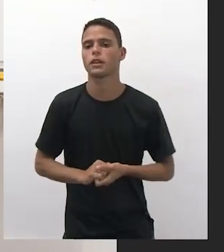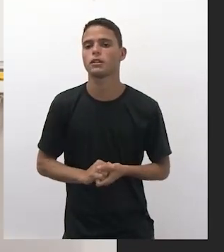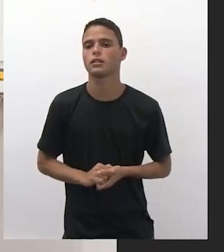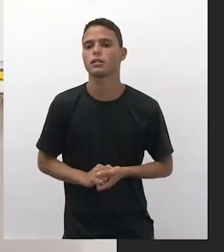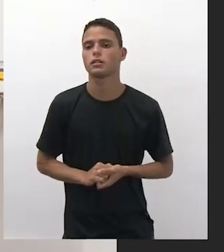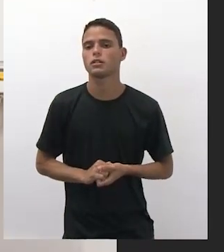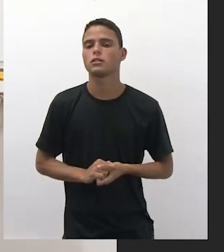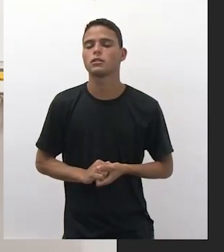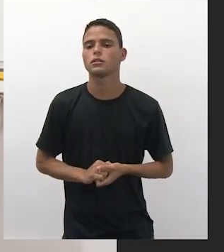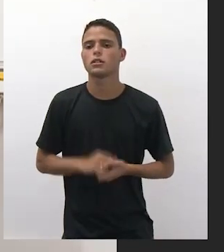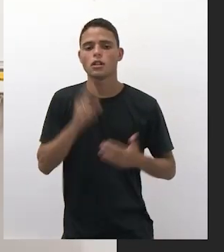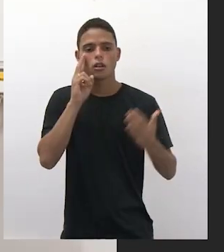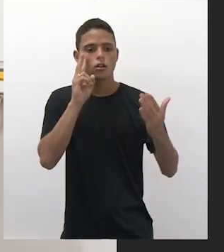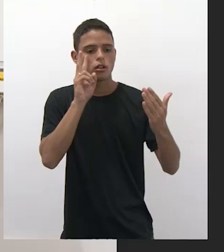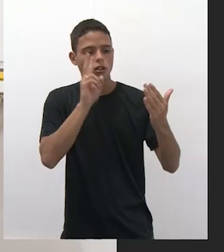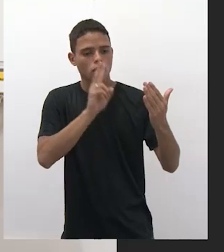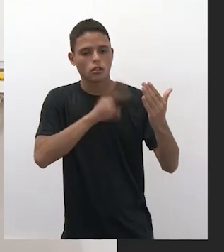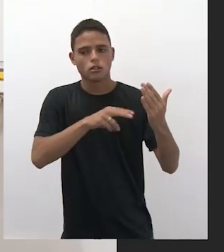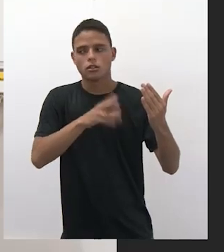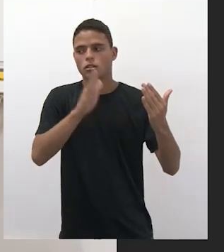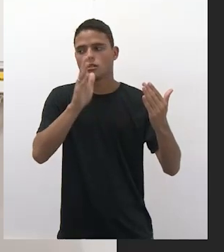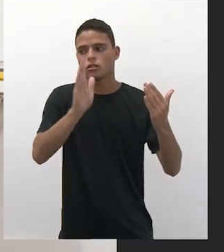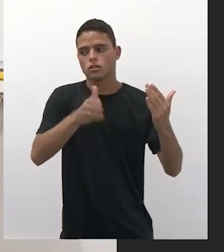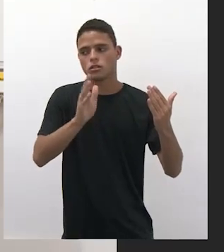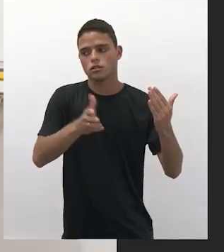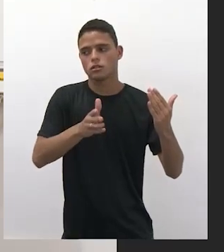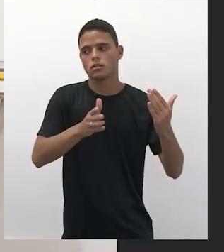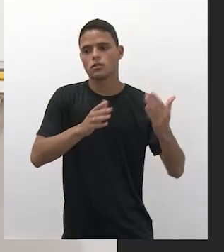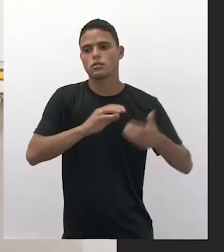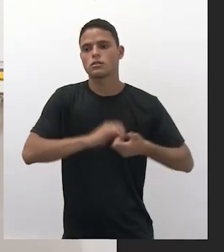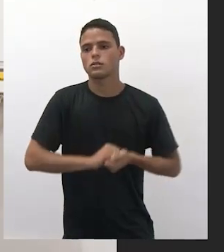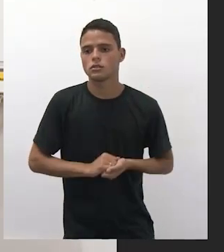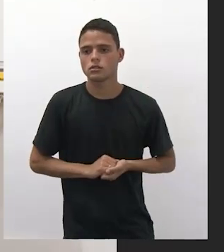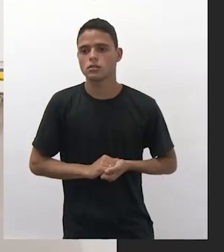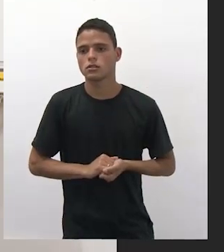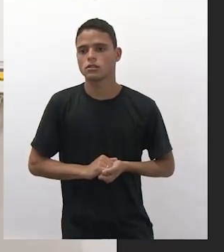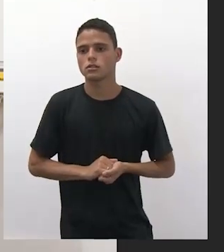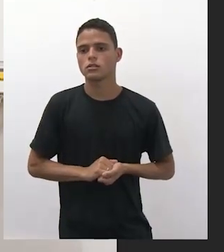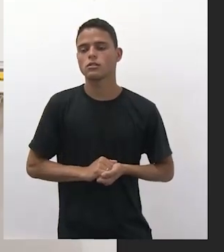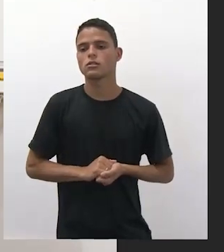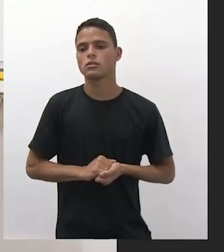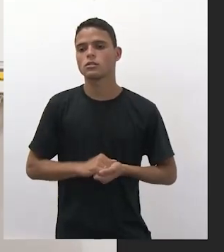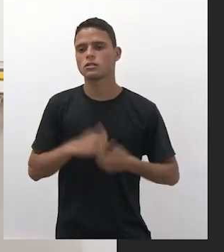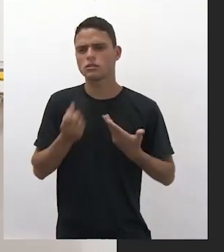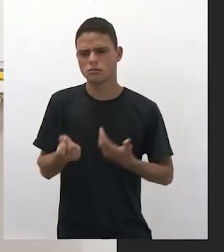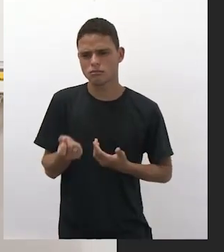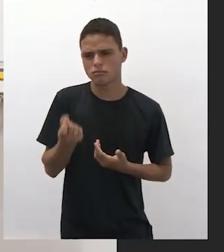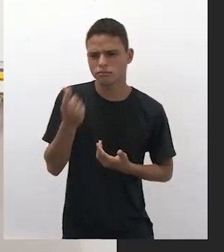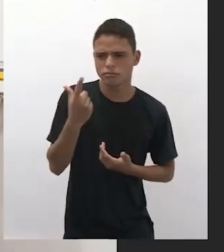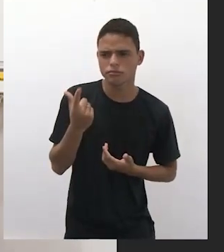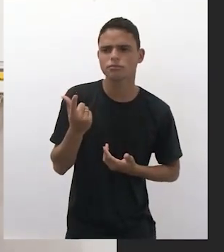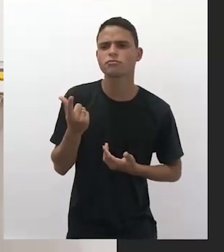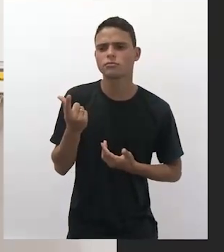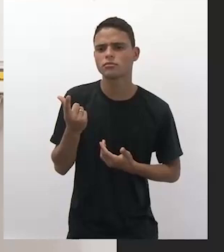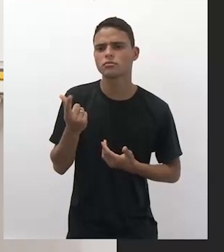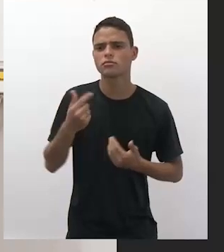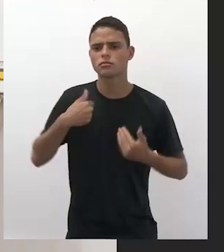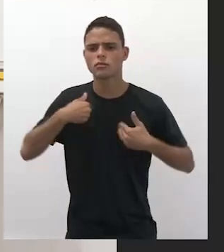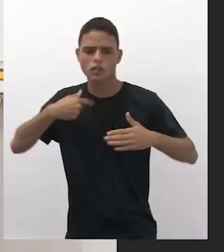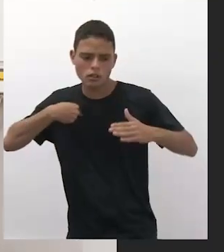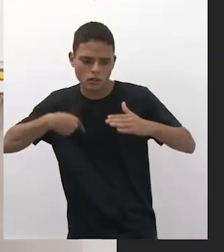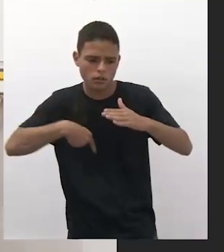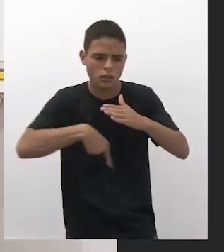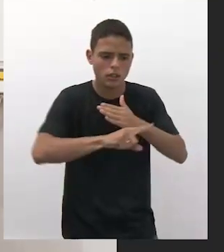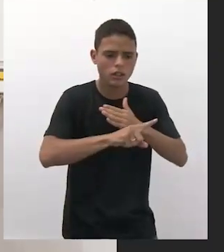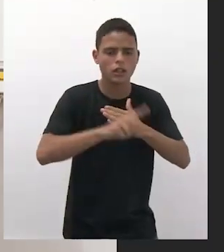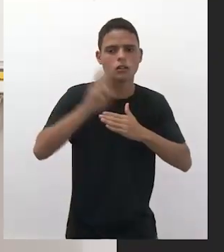aquele livro, eu sentia muita sede. É uma experiência estranha, né? Porque eu entrava mesmo na história,